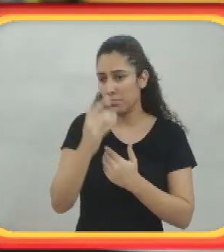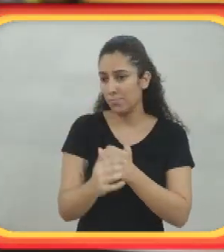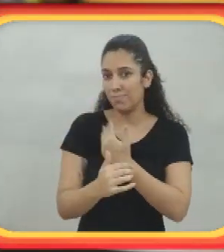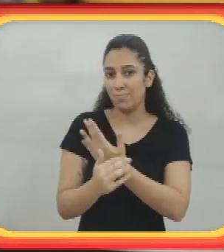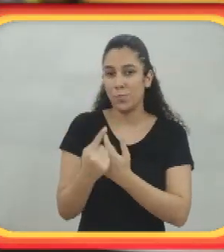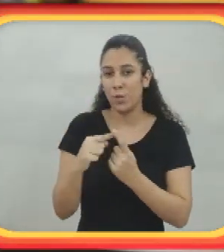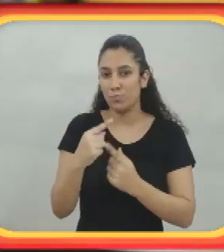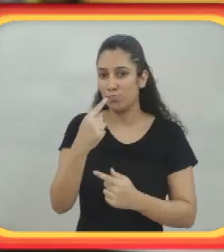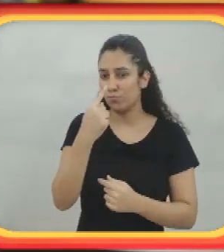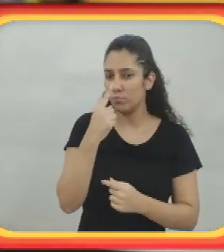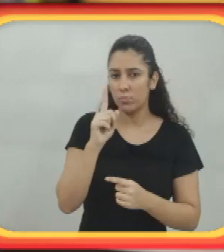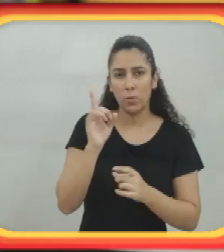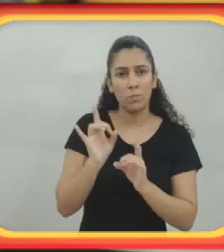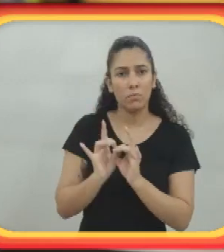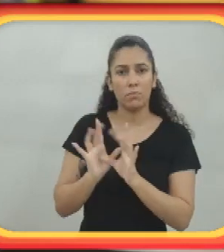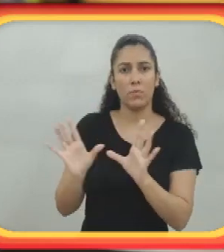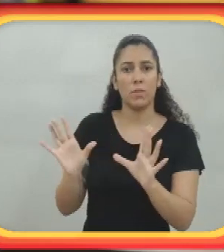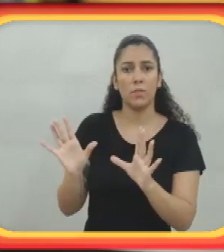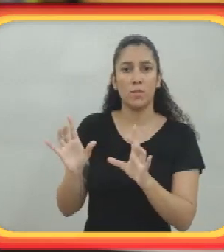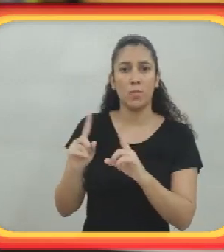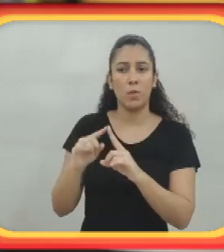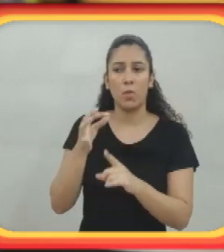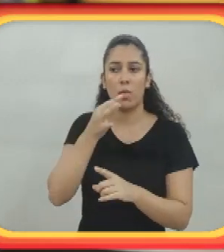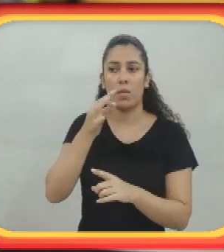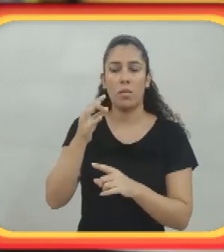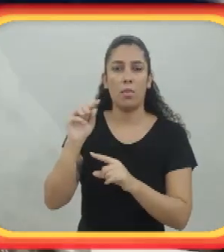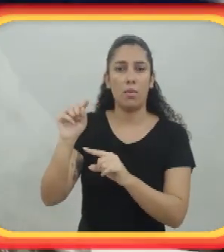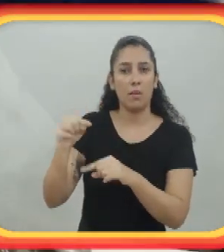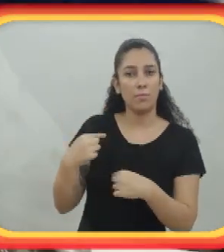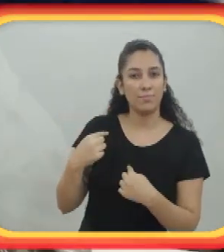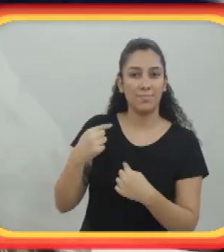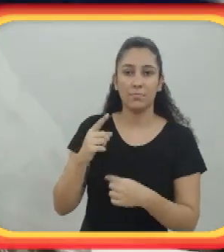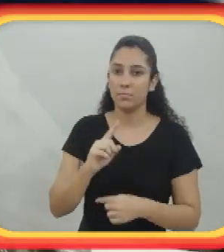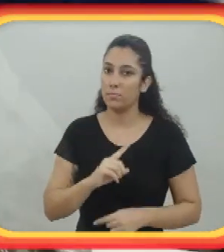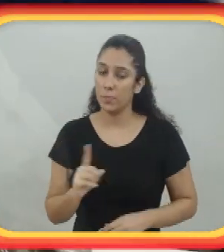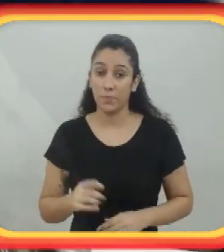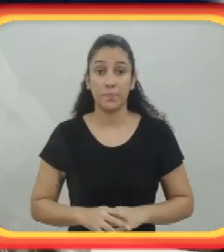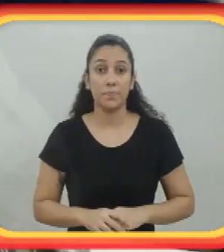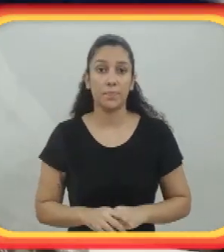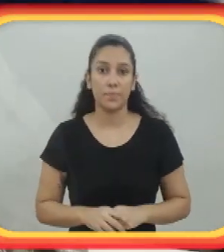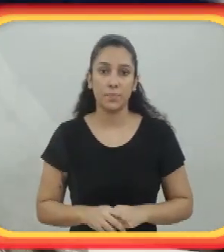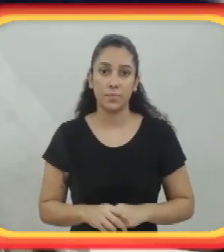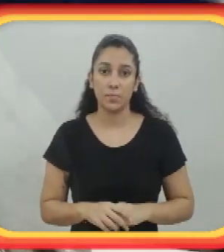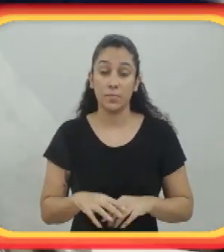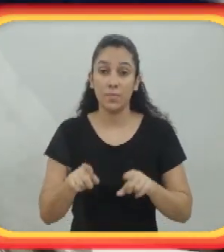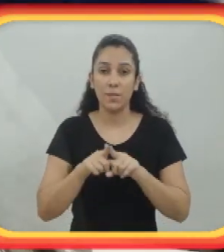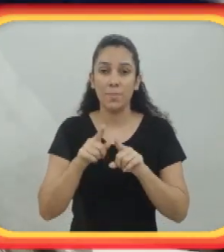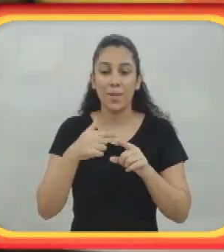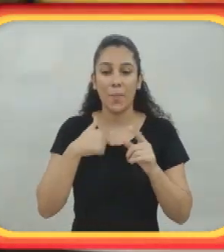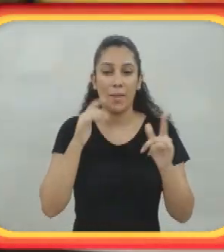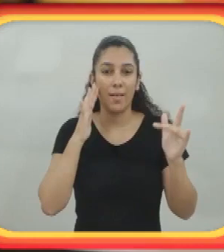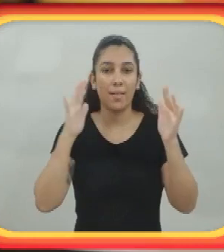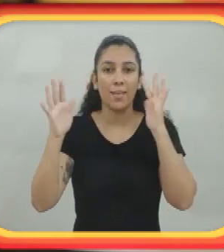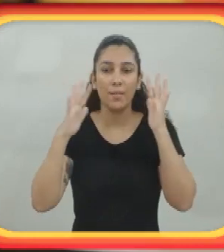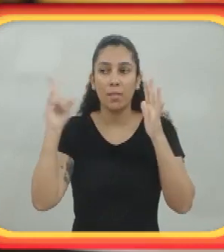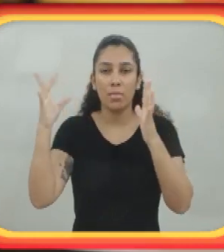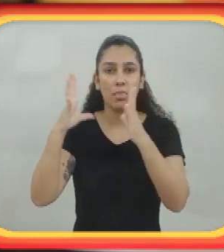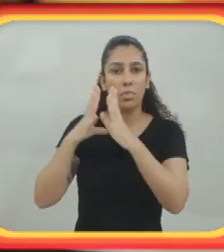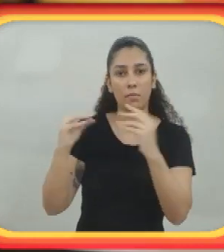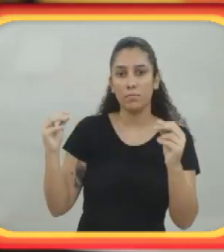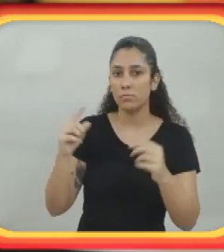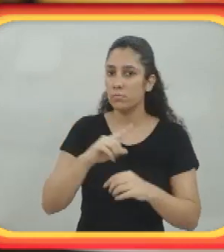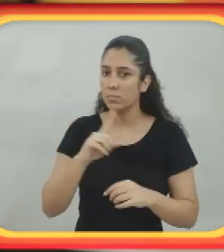de um parente próximo, não deixe que uma opinião